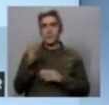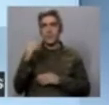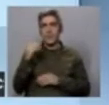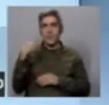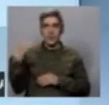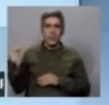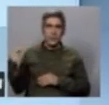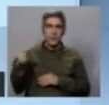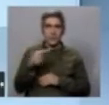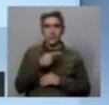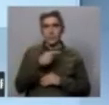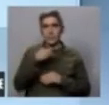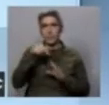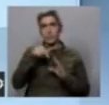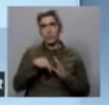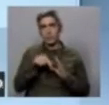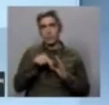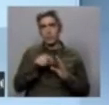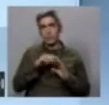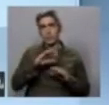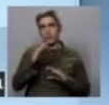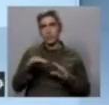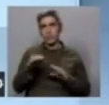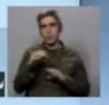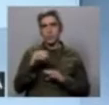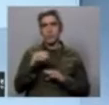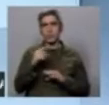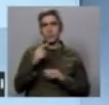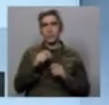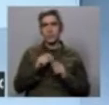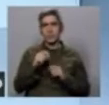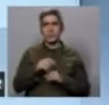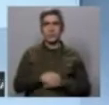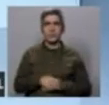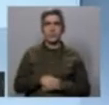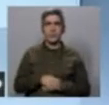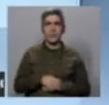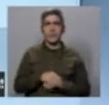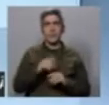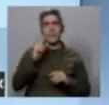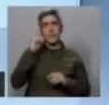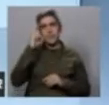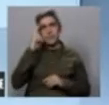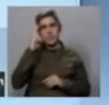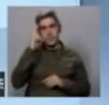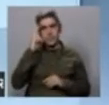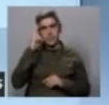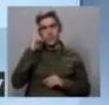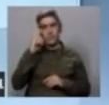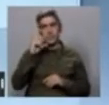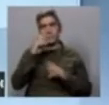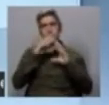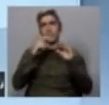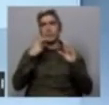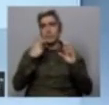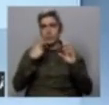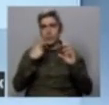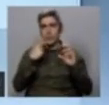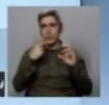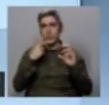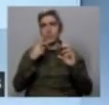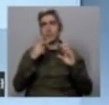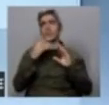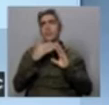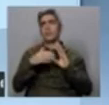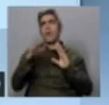geral fraco, na costa sul, ondulação do sudoeste inferior a 1 metro. Para a Madeira, um dia com período de chão muito nublado, a partir